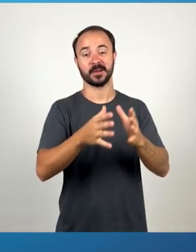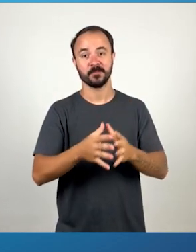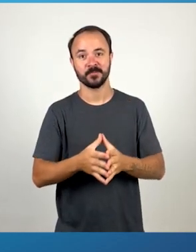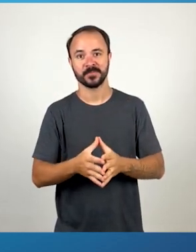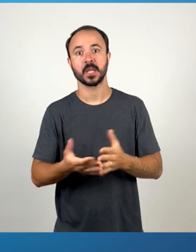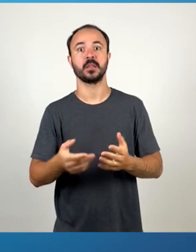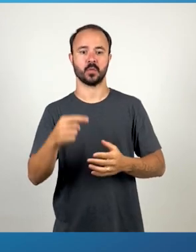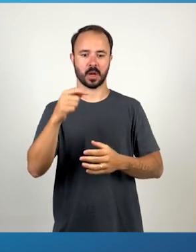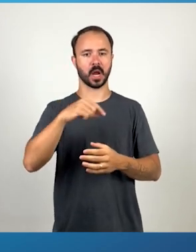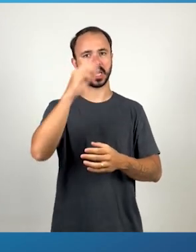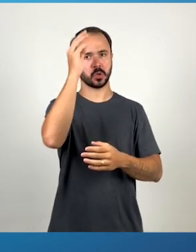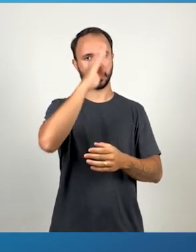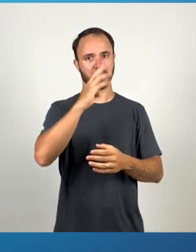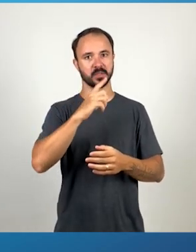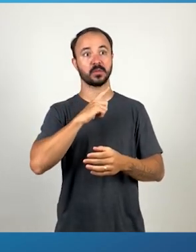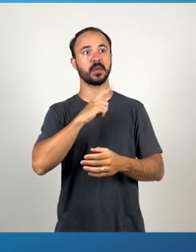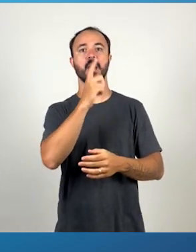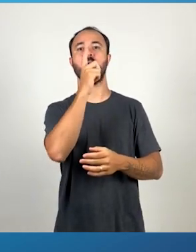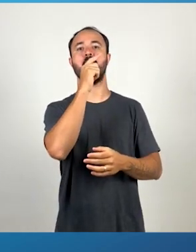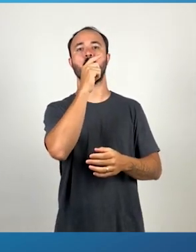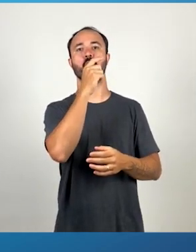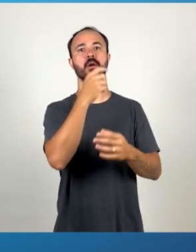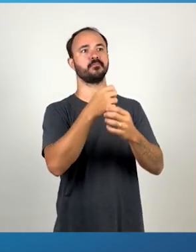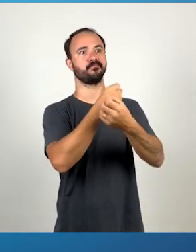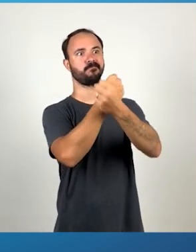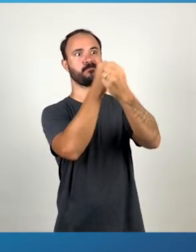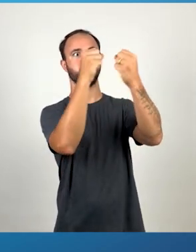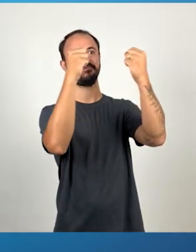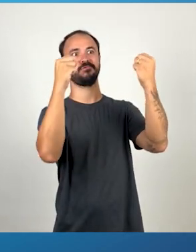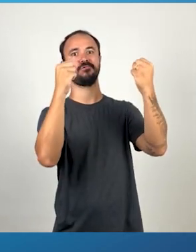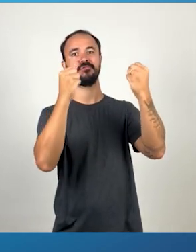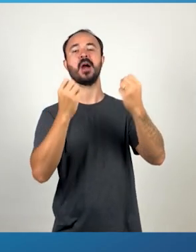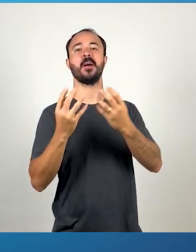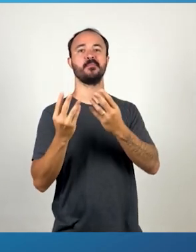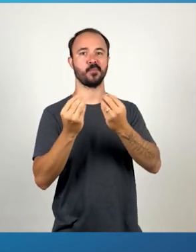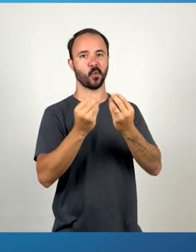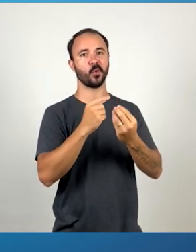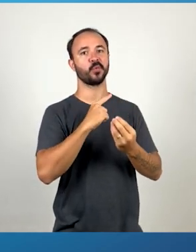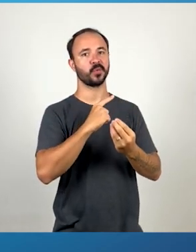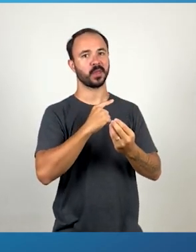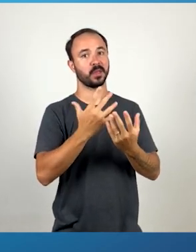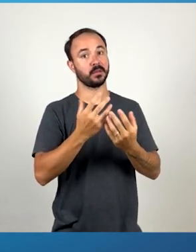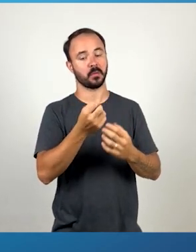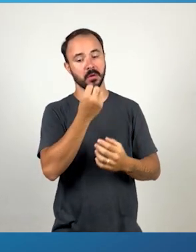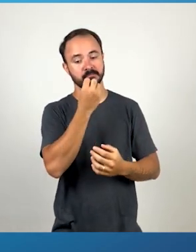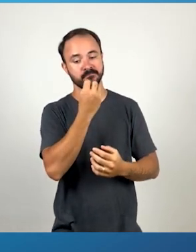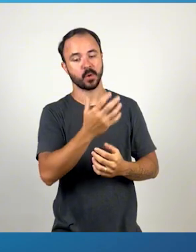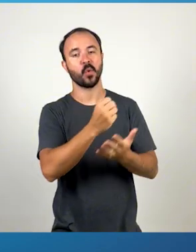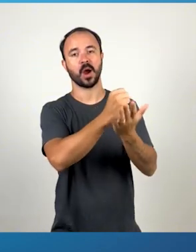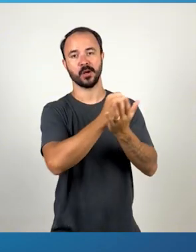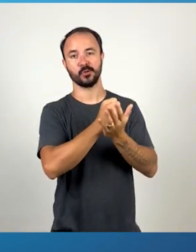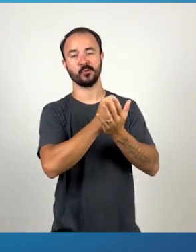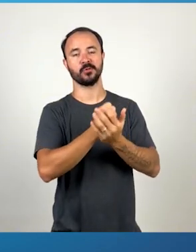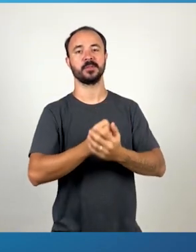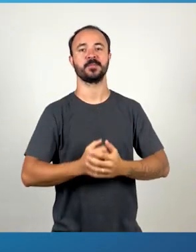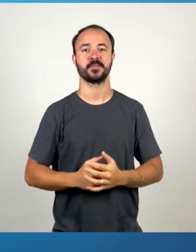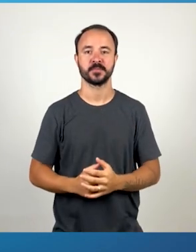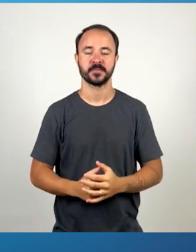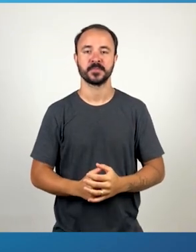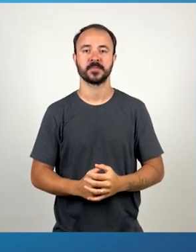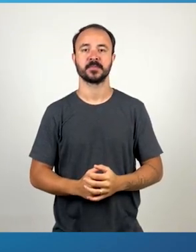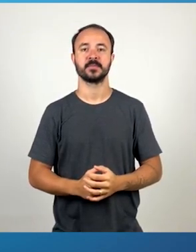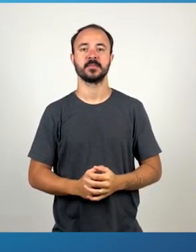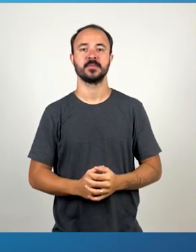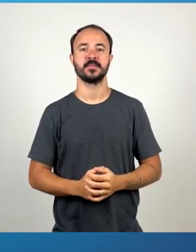favorece o nosso país, ele ter uma produção de energia elétrica através das usinas hidrelétricas em maior quantidade.